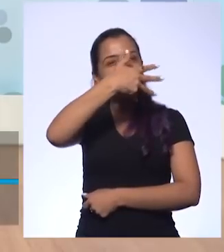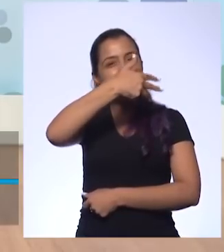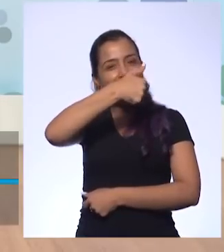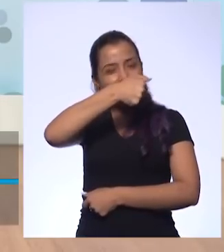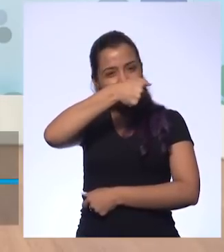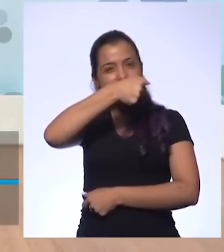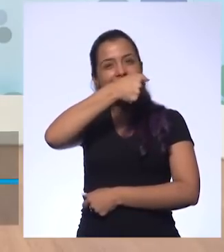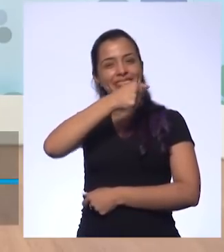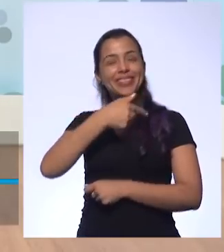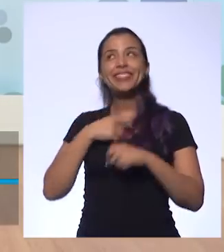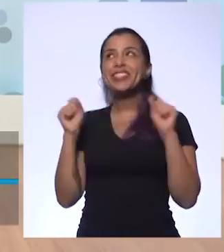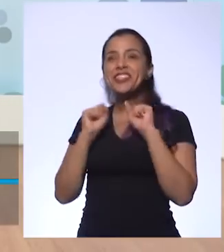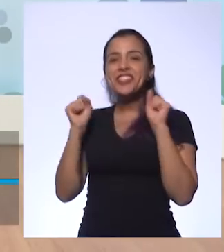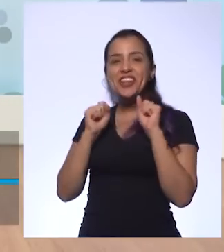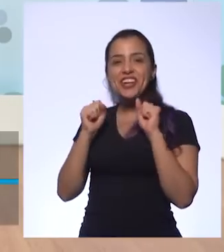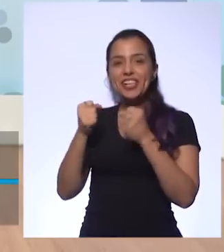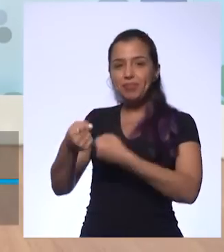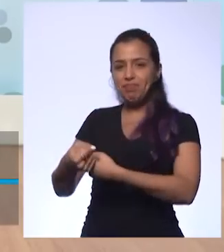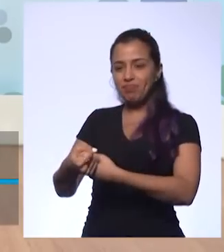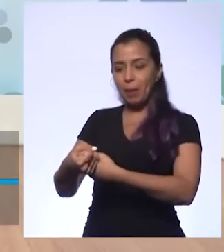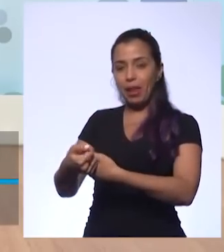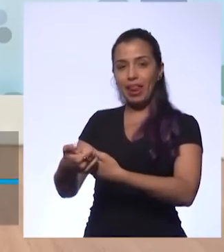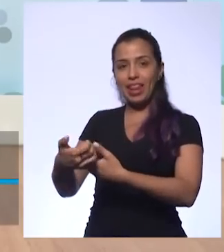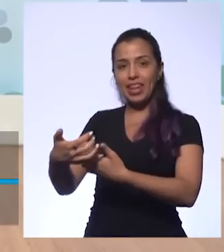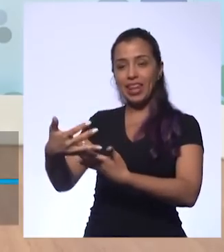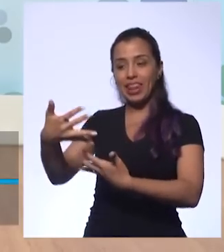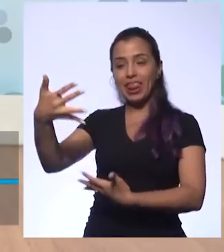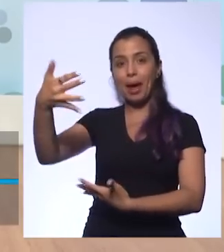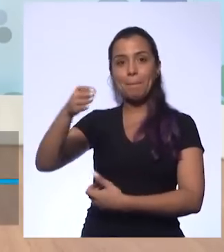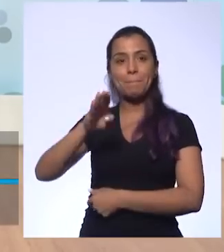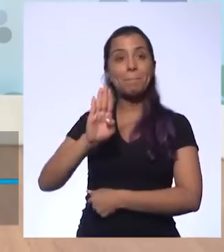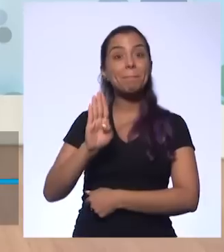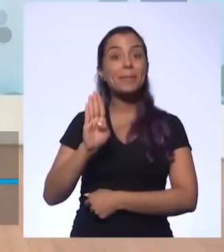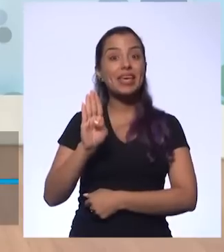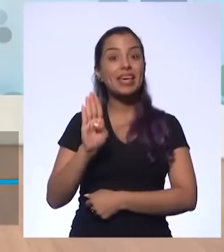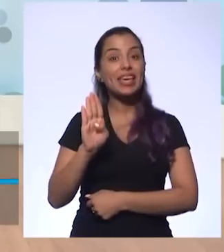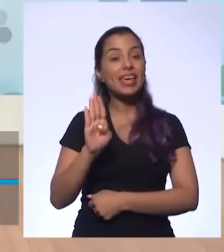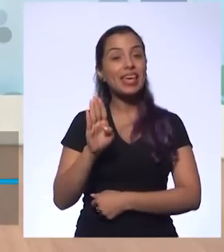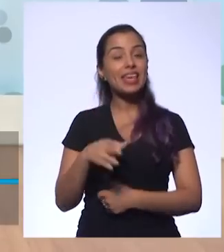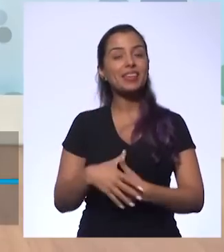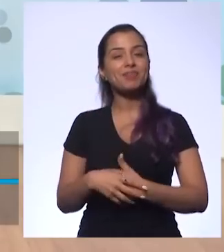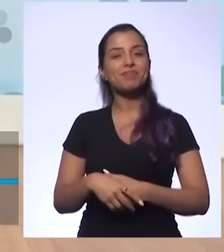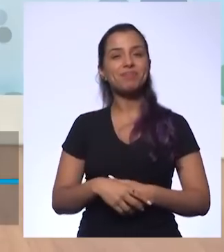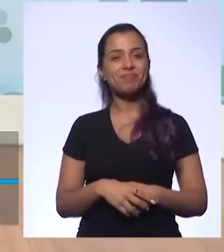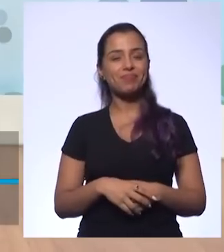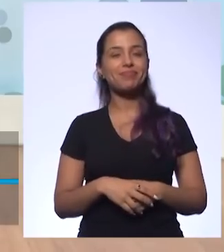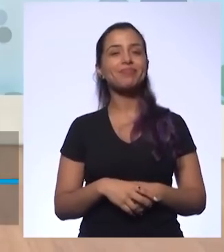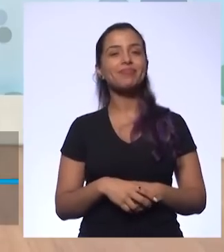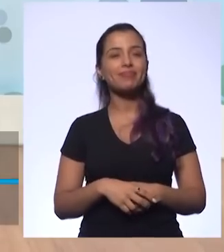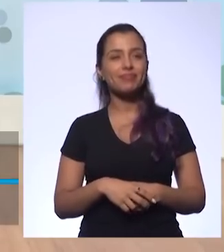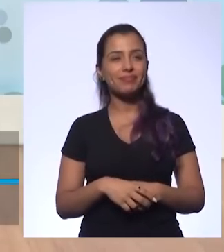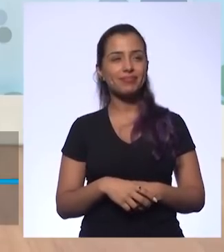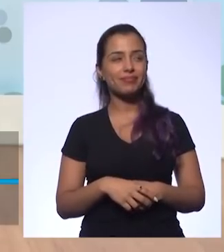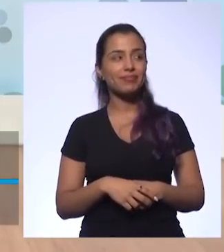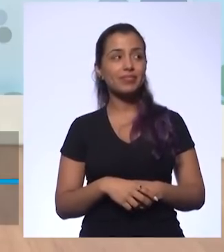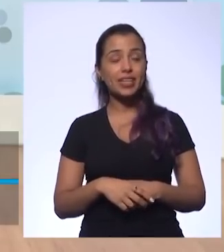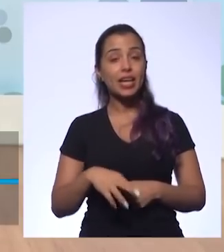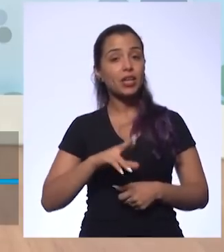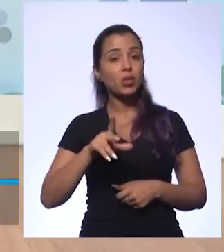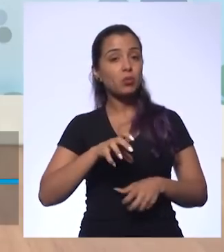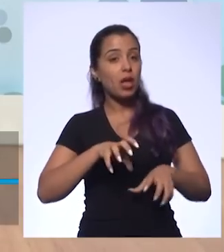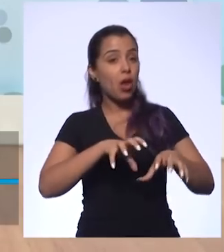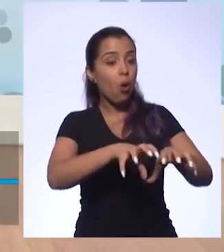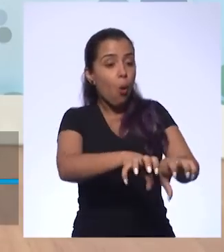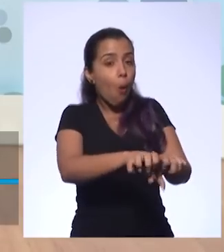professor ama isso, gente. É chuva de B. É isso. Mas apesar que não é necessariamente B. ocupar o